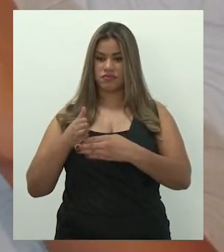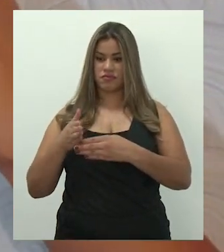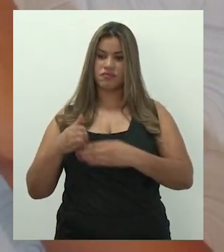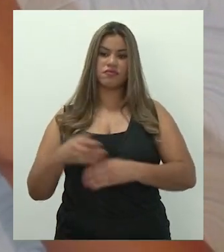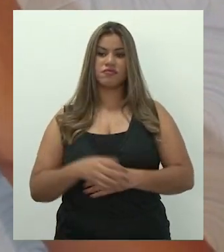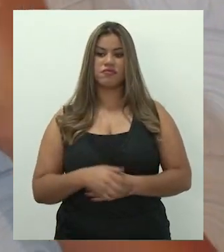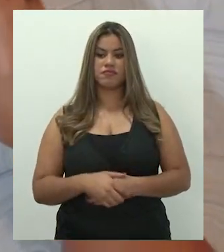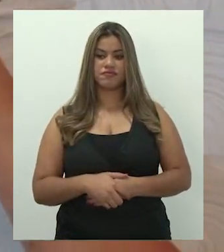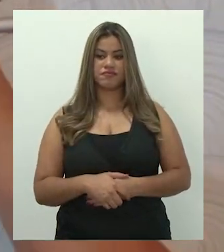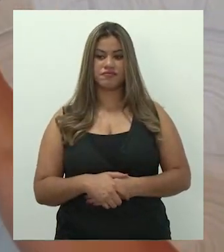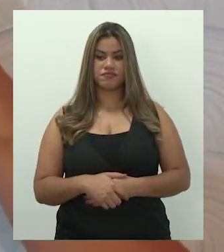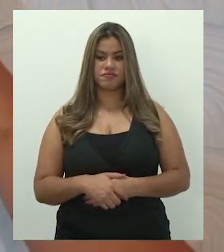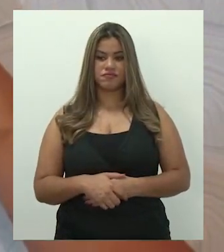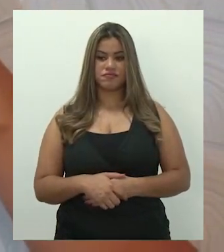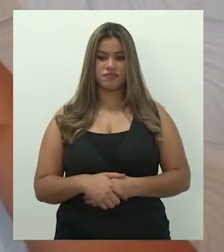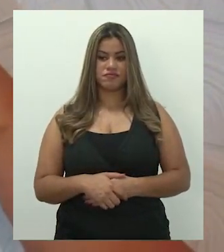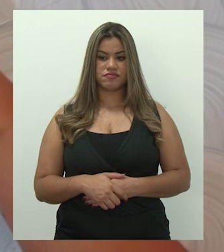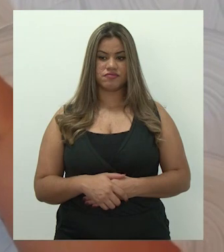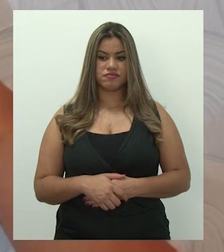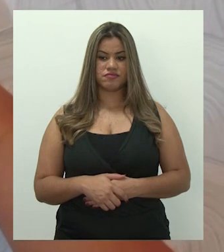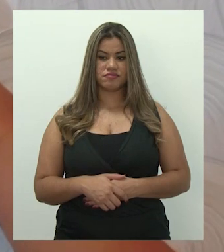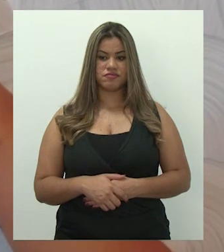folha. Você vai marcar